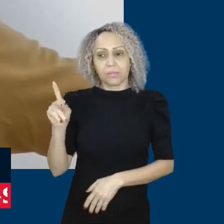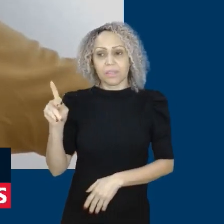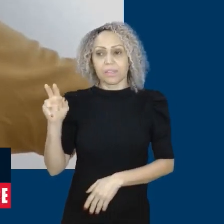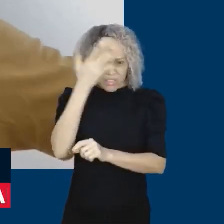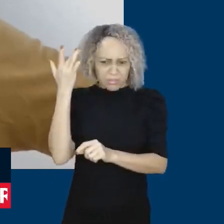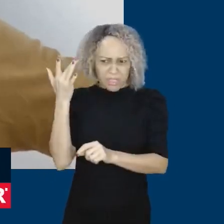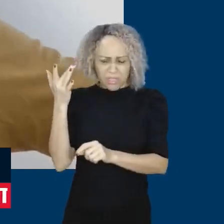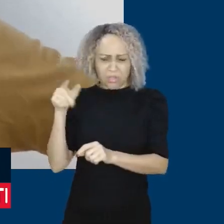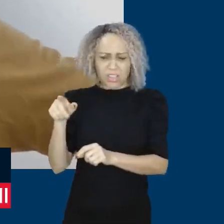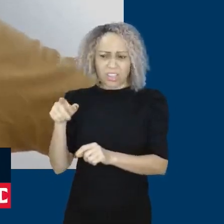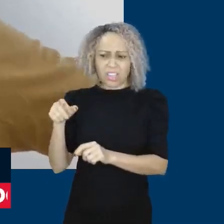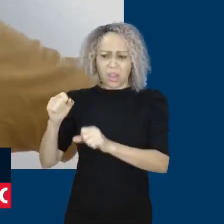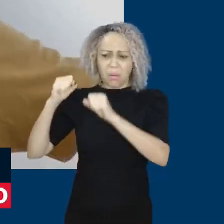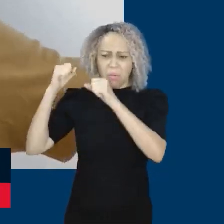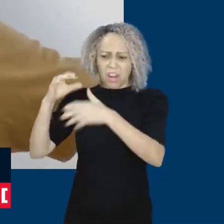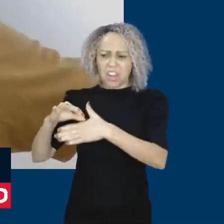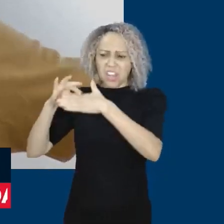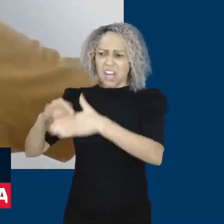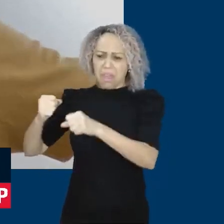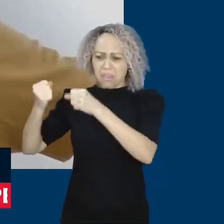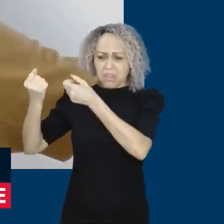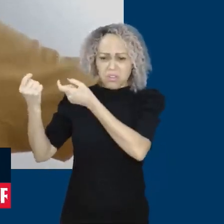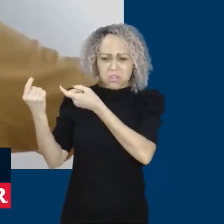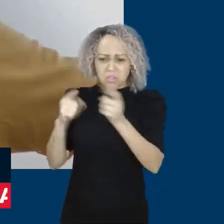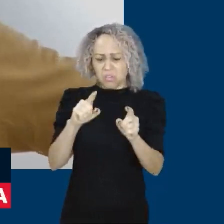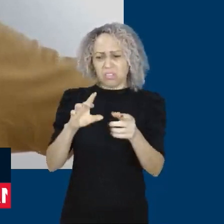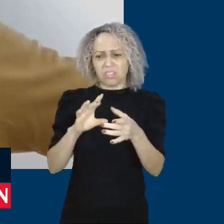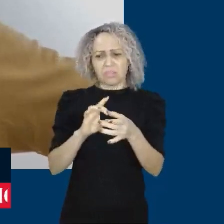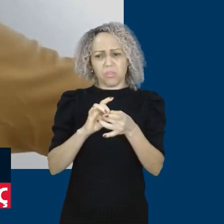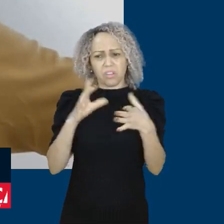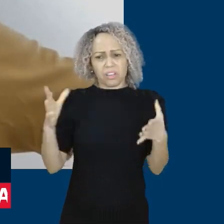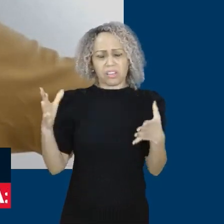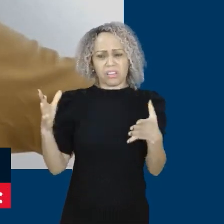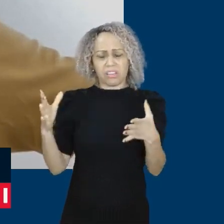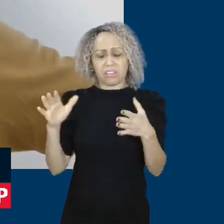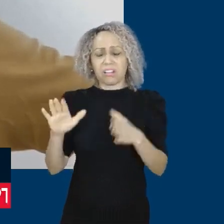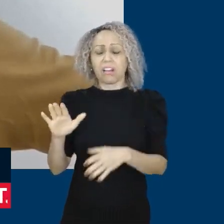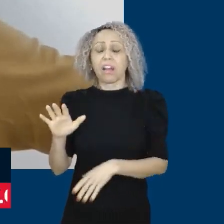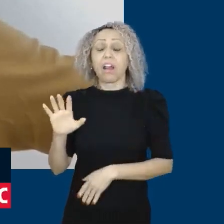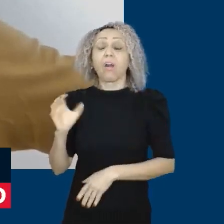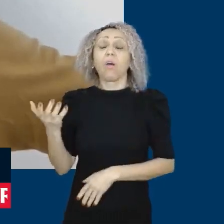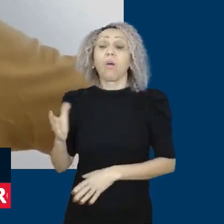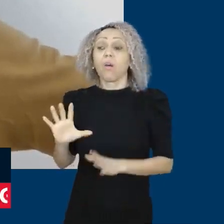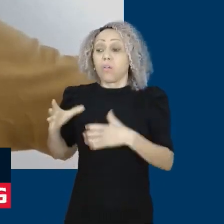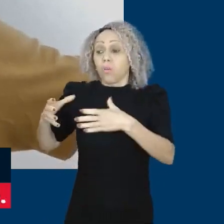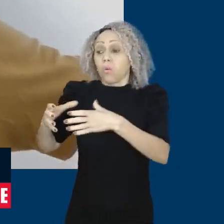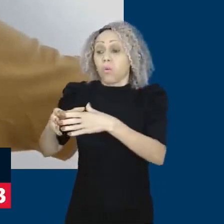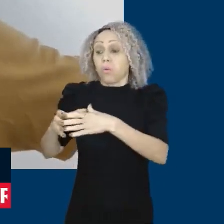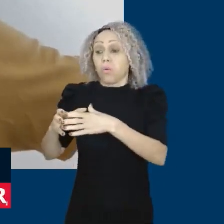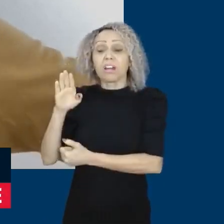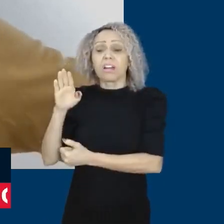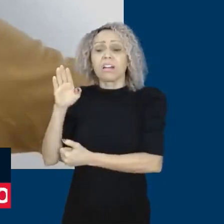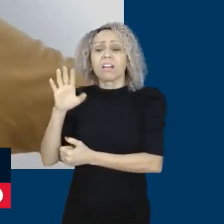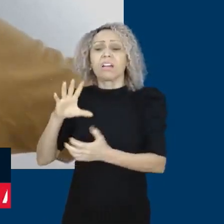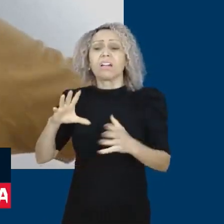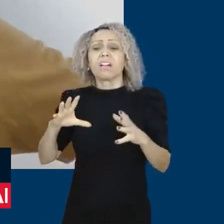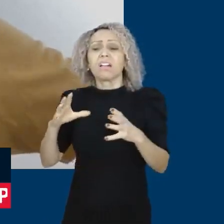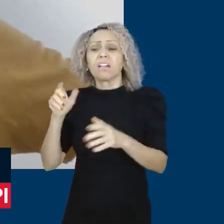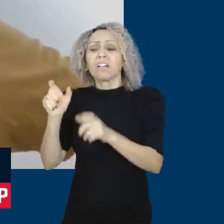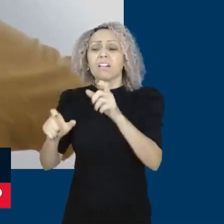investigado e punido. E agora eles resolveram acampar em frente aos quartéis